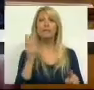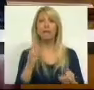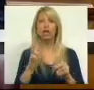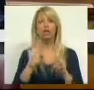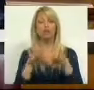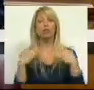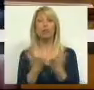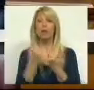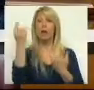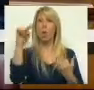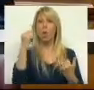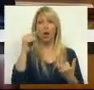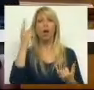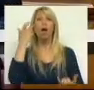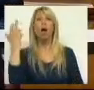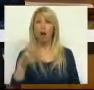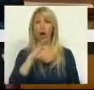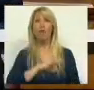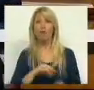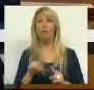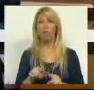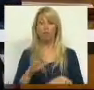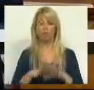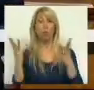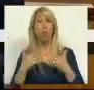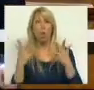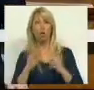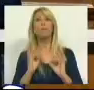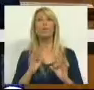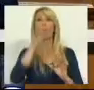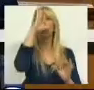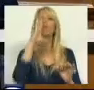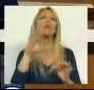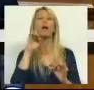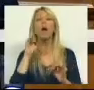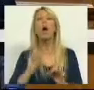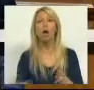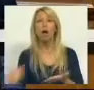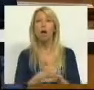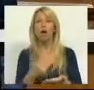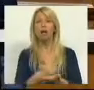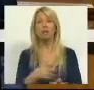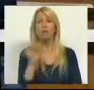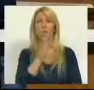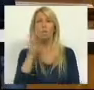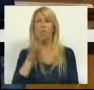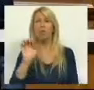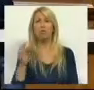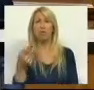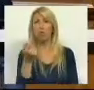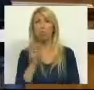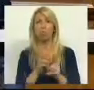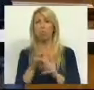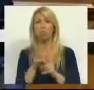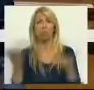social única dos pensionistas, pelas contas do próprio Governo, garante uma receita pouco acima dos 400 milhões de euros,